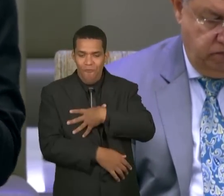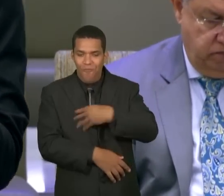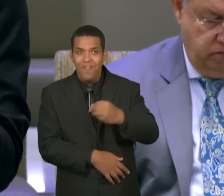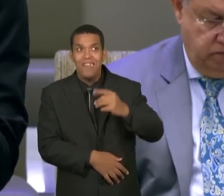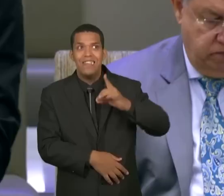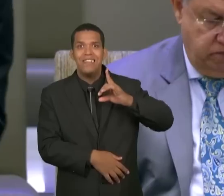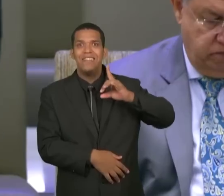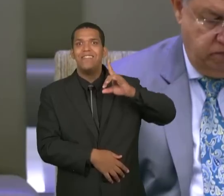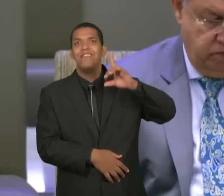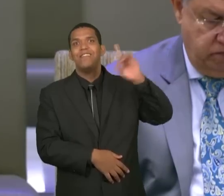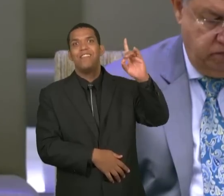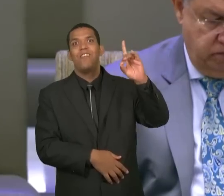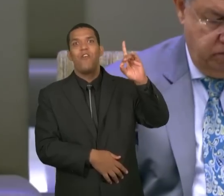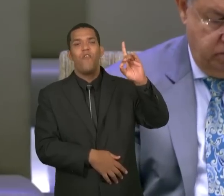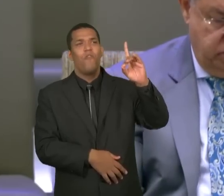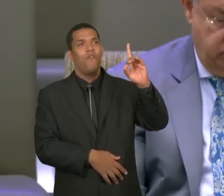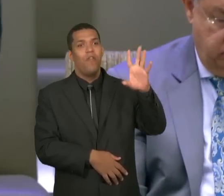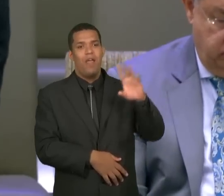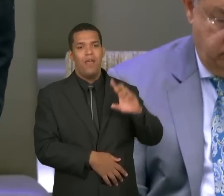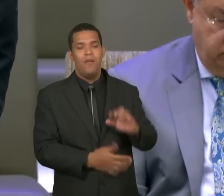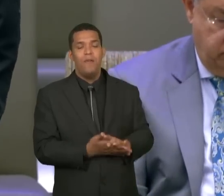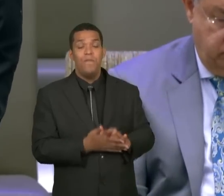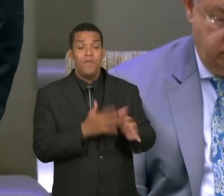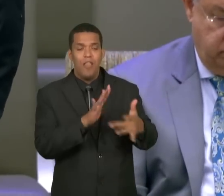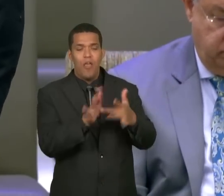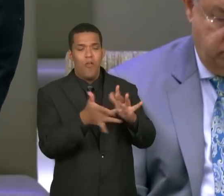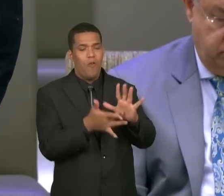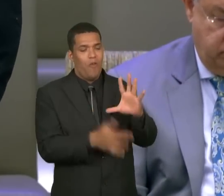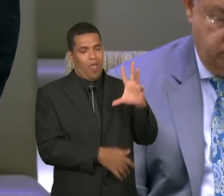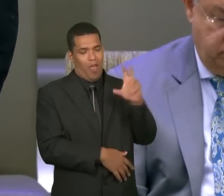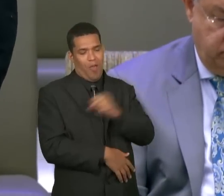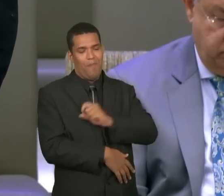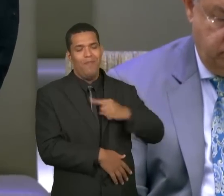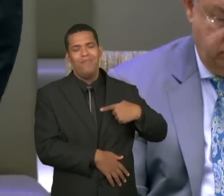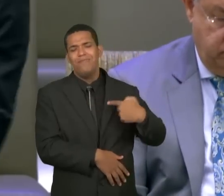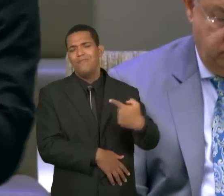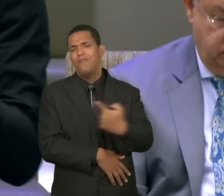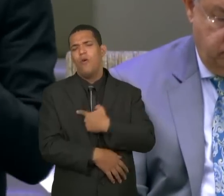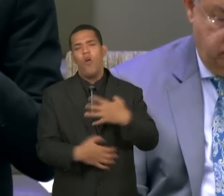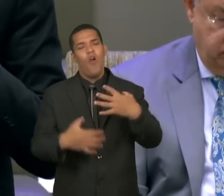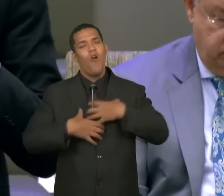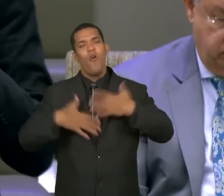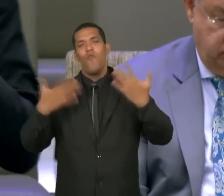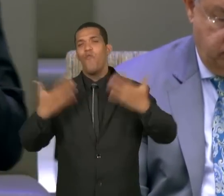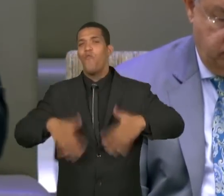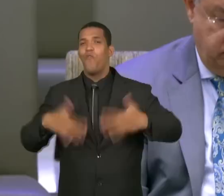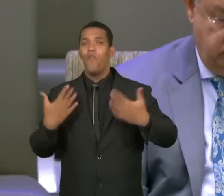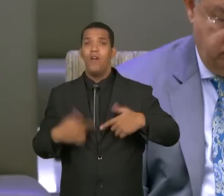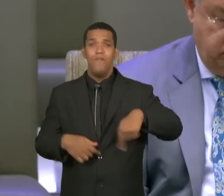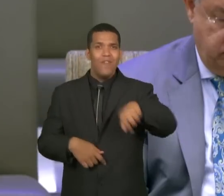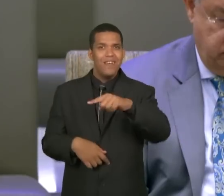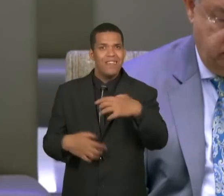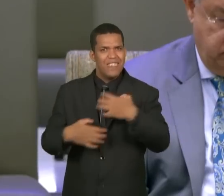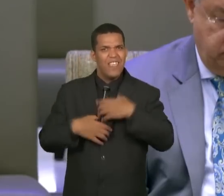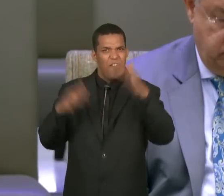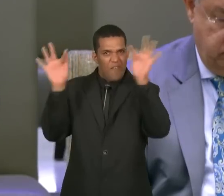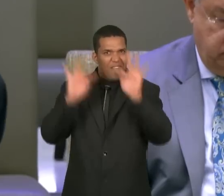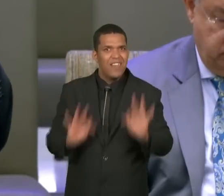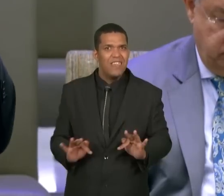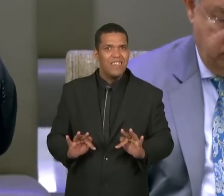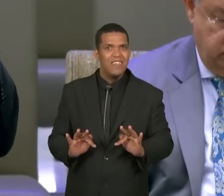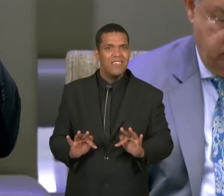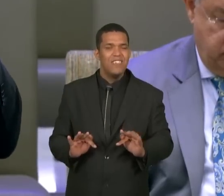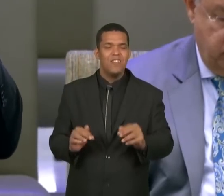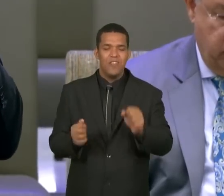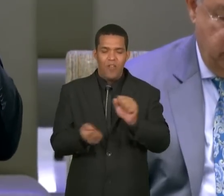nosso senhor Jesus Cristo nos ama é algo extraordinário e se você é feliz por saber disso levante sua mão e